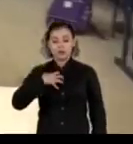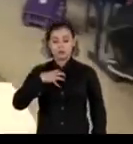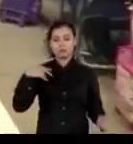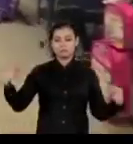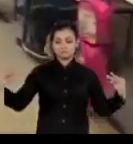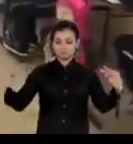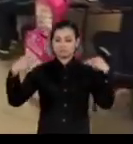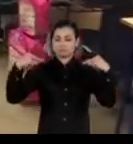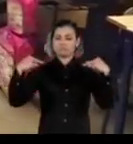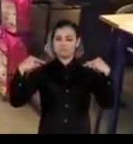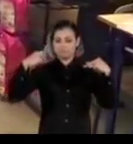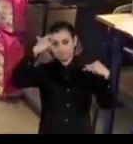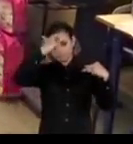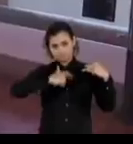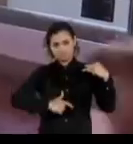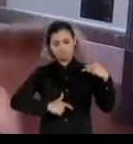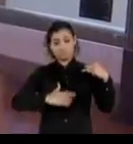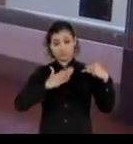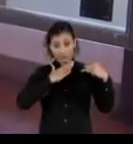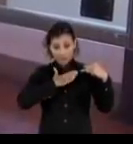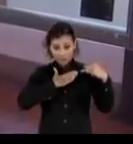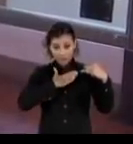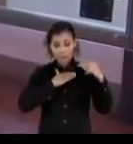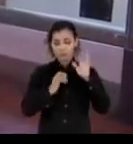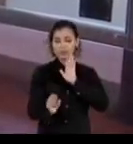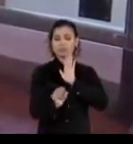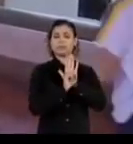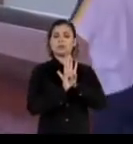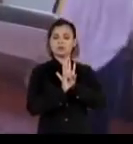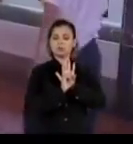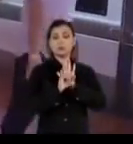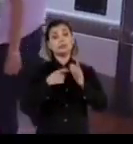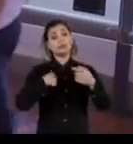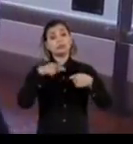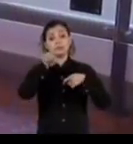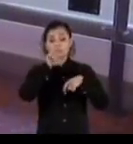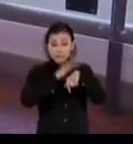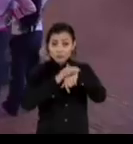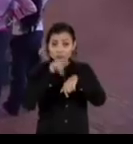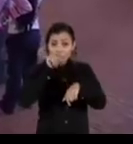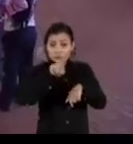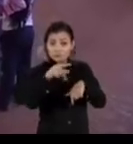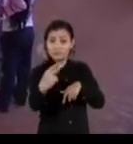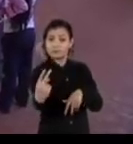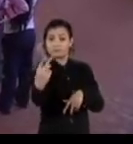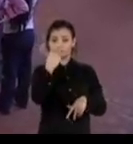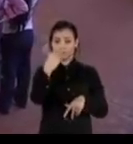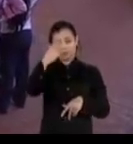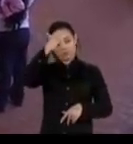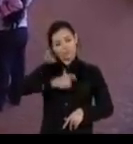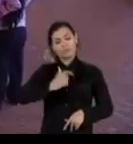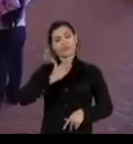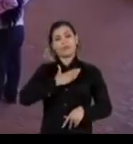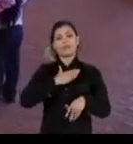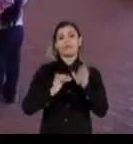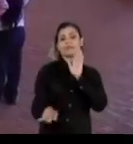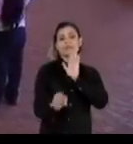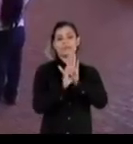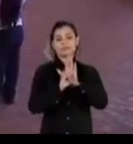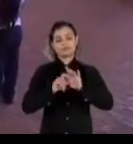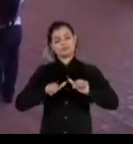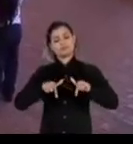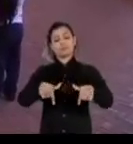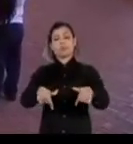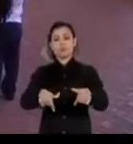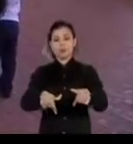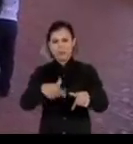Até para que eu tenha a minha identidade, eu preciso de você para que você me dê o reflexo do que eu sou. O autor